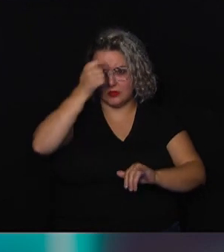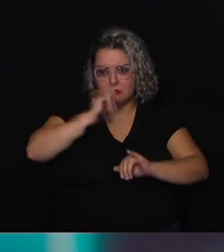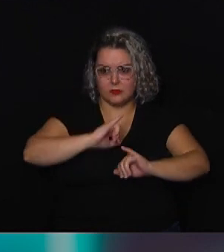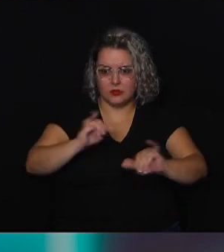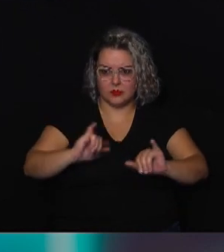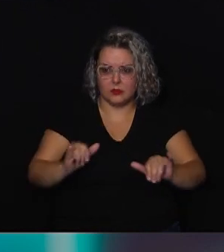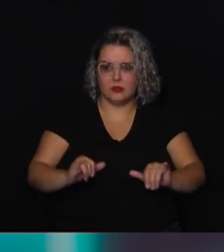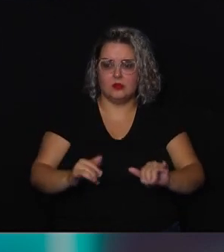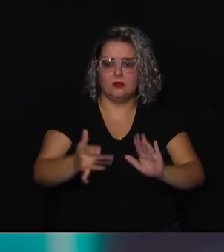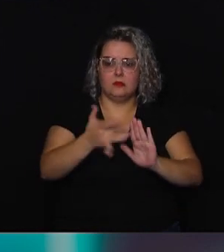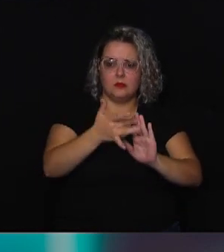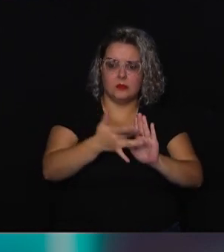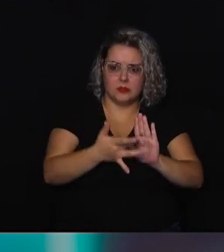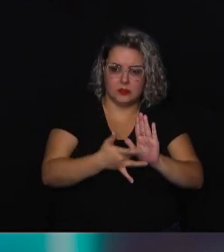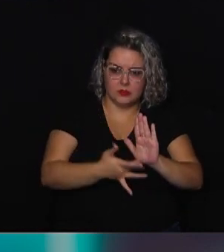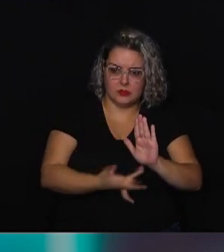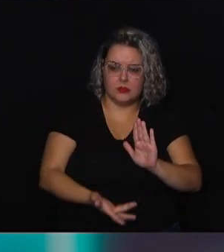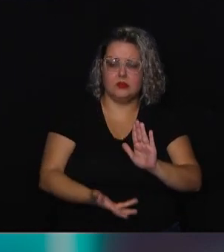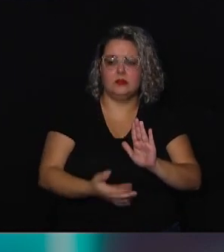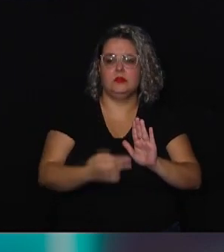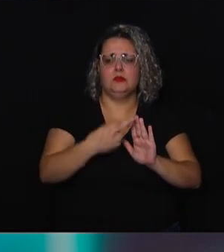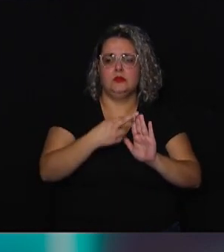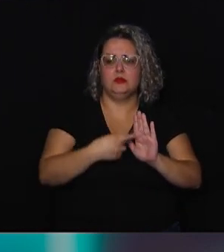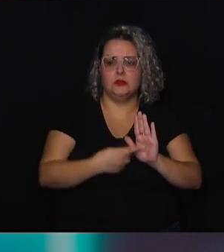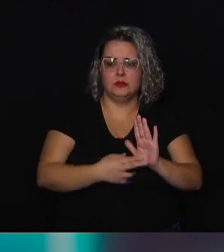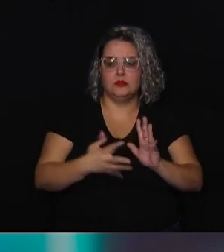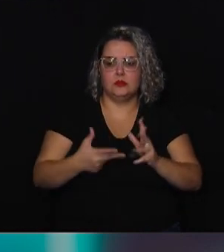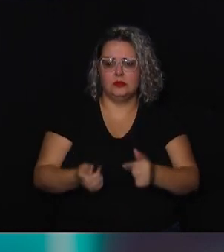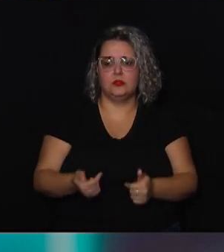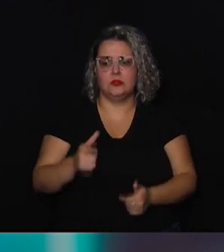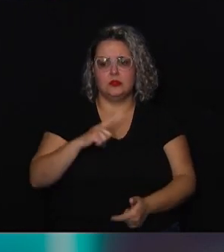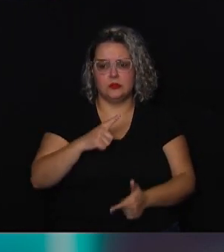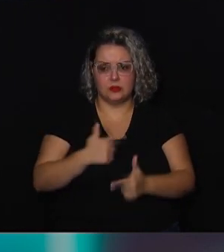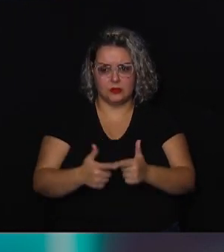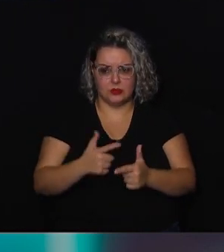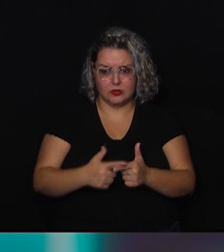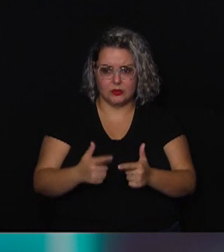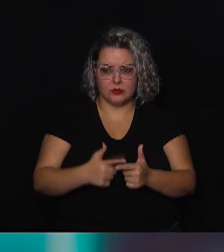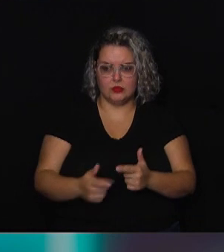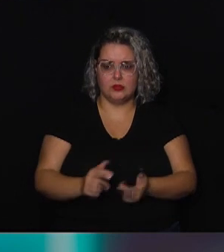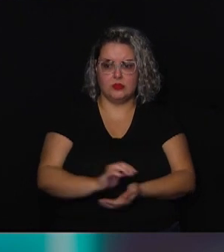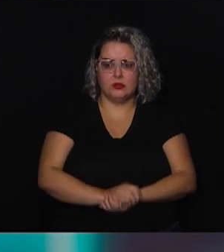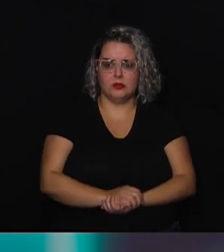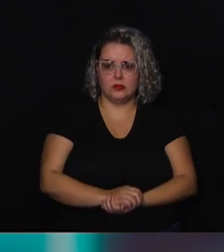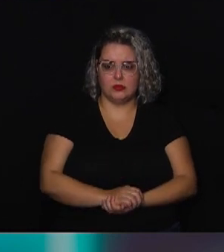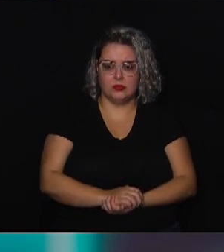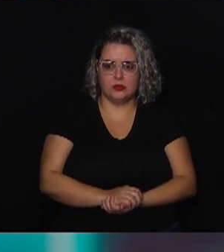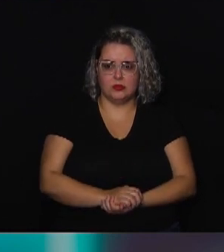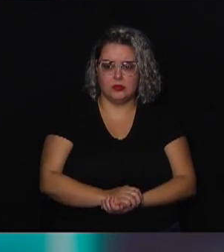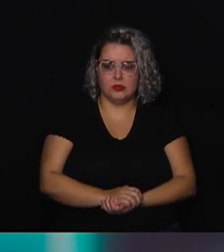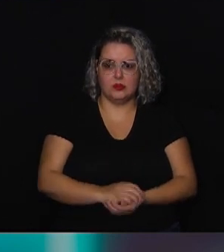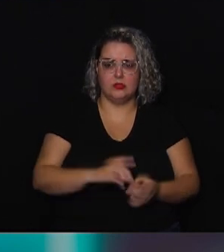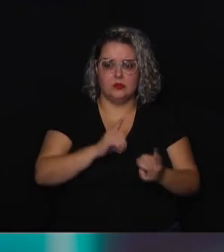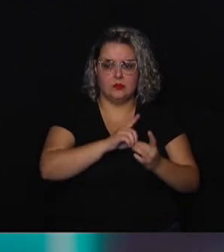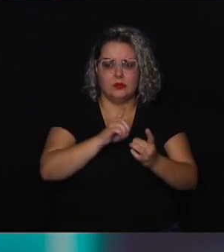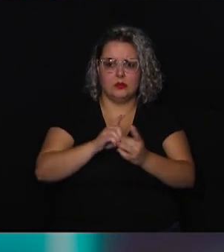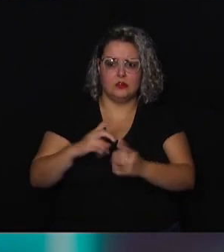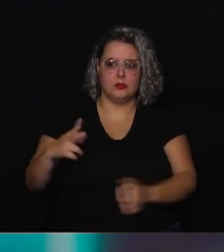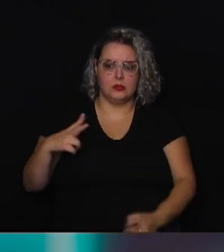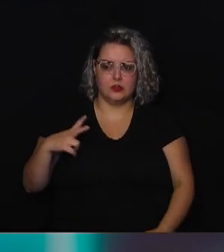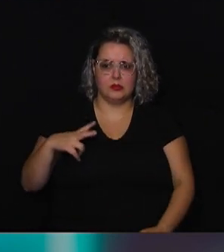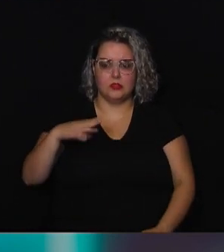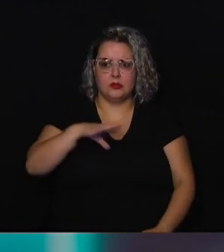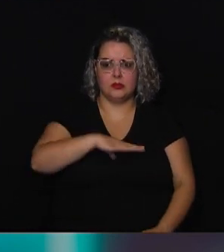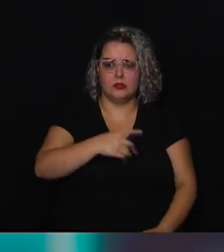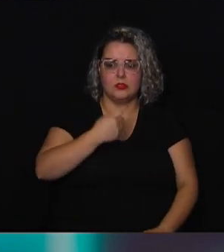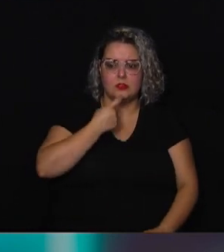protocolo assistencial adequado, a gente teve esse problema em 3 pacientes que foram atendidos no setor privado no município de Campinas e um